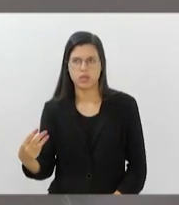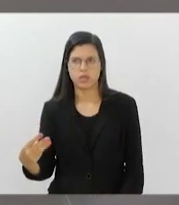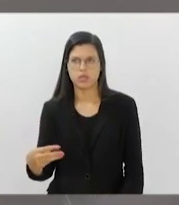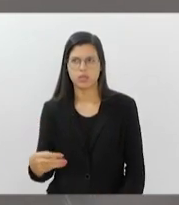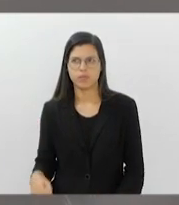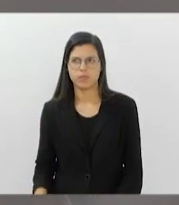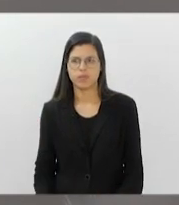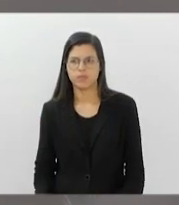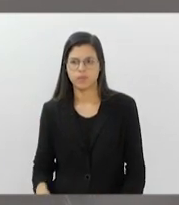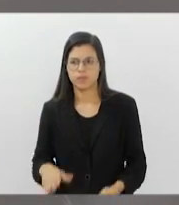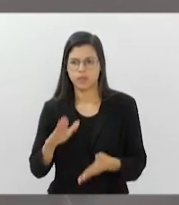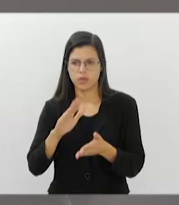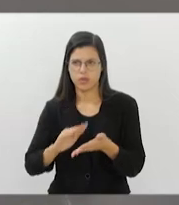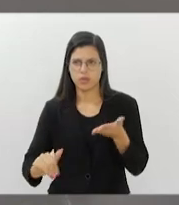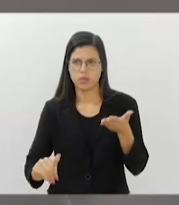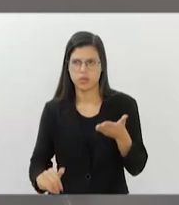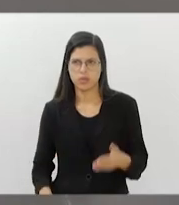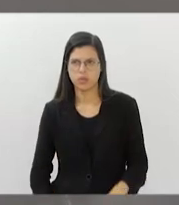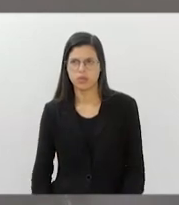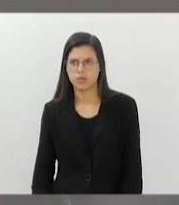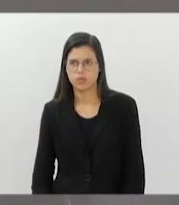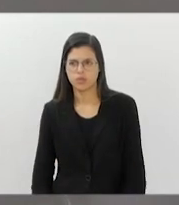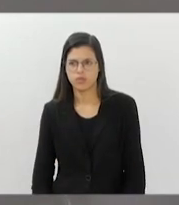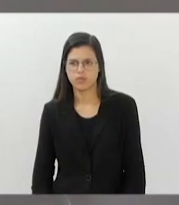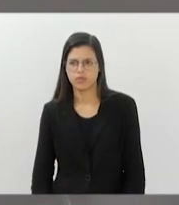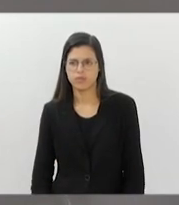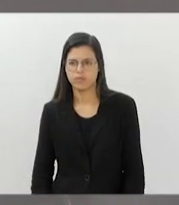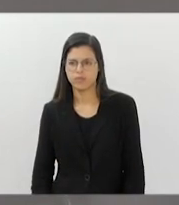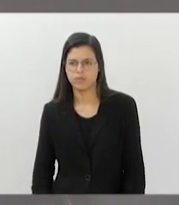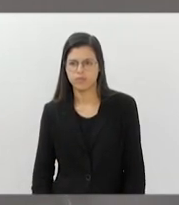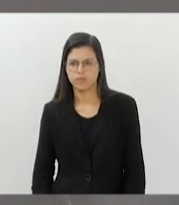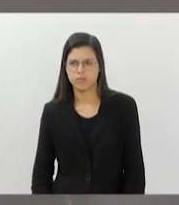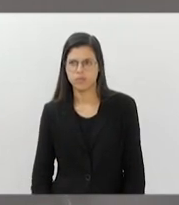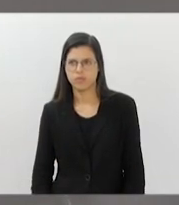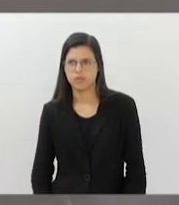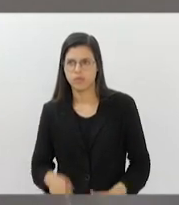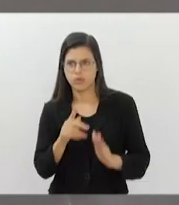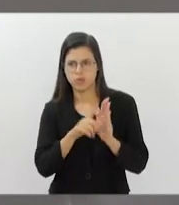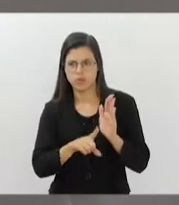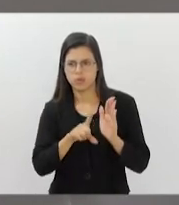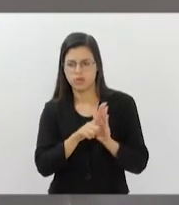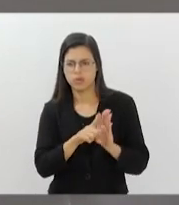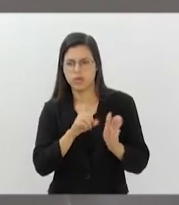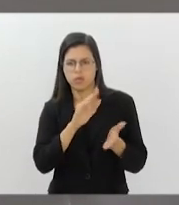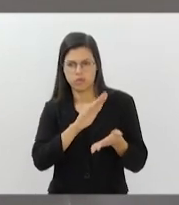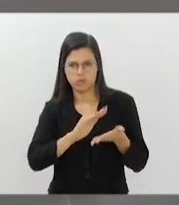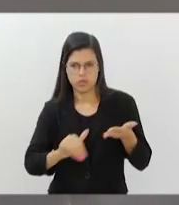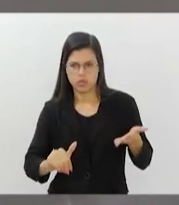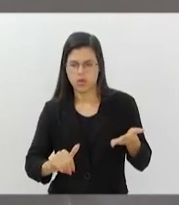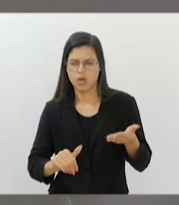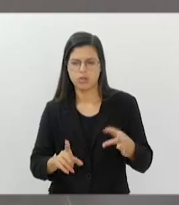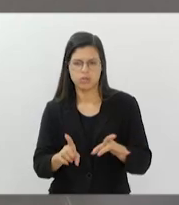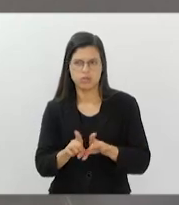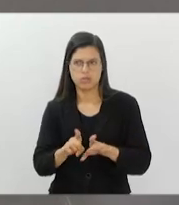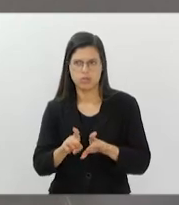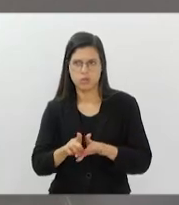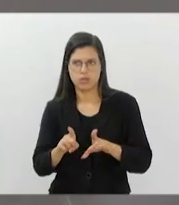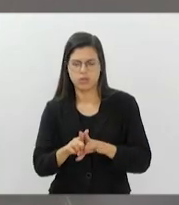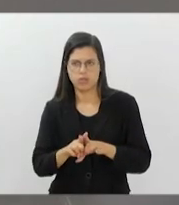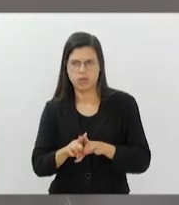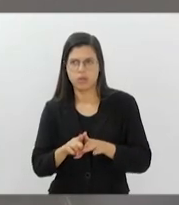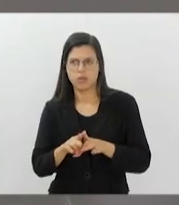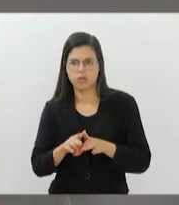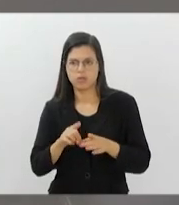1958. Foi retirado? É que aqui não está como retirado. 24. Está retirado. Está marcado. Aqui. 23 e 24.